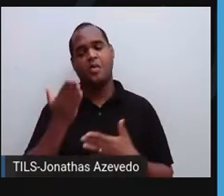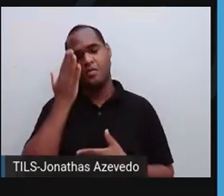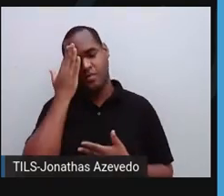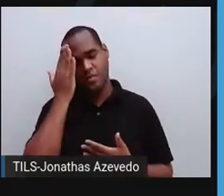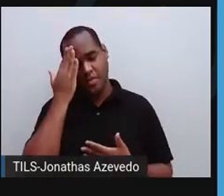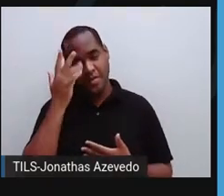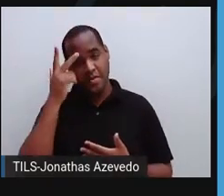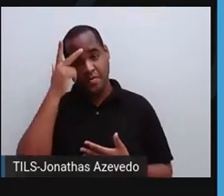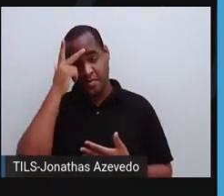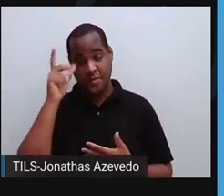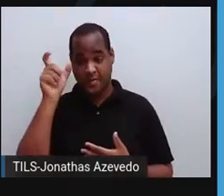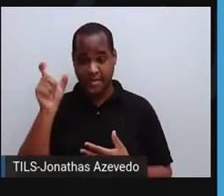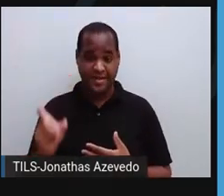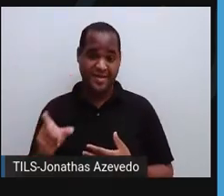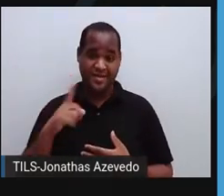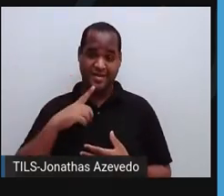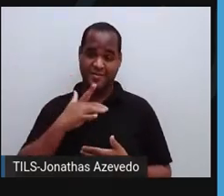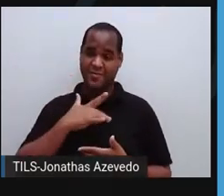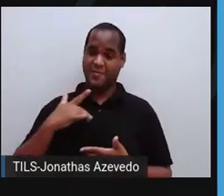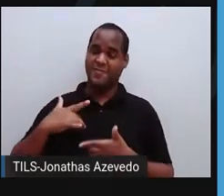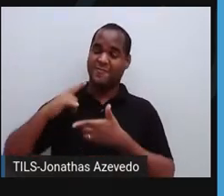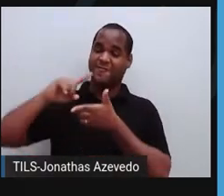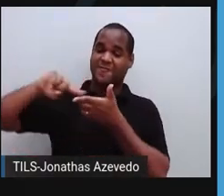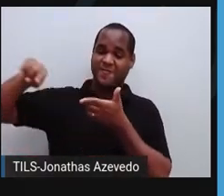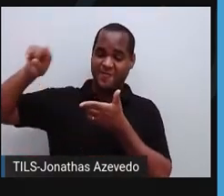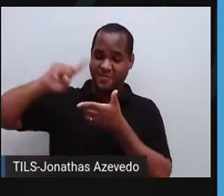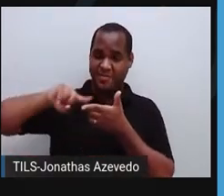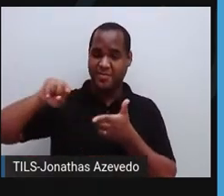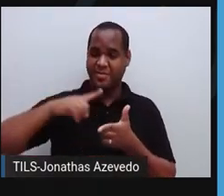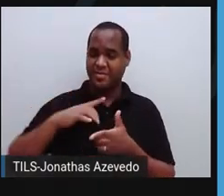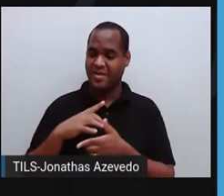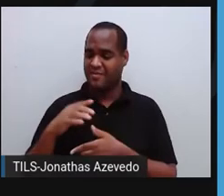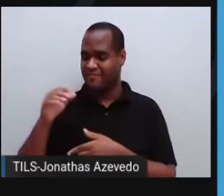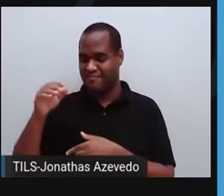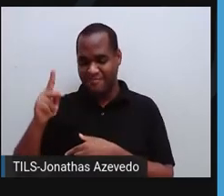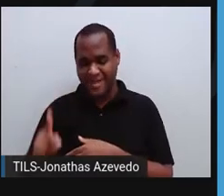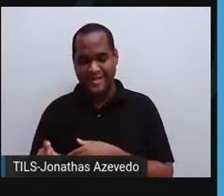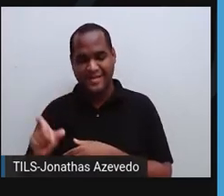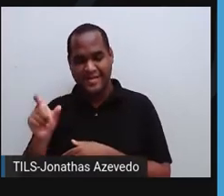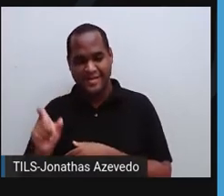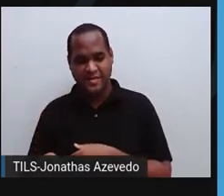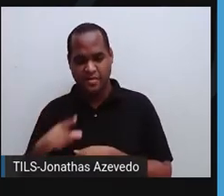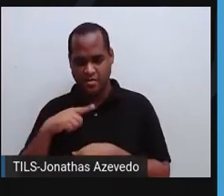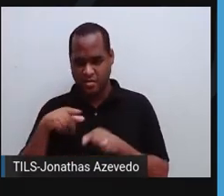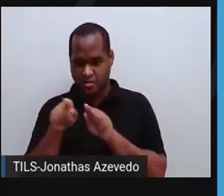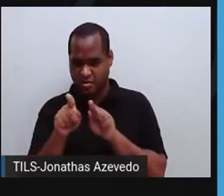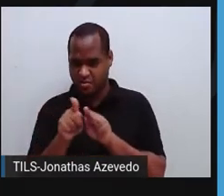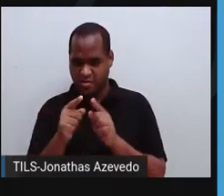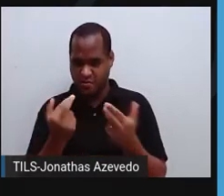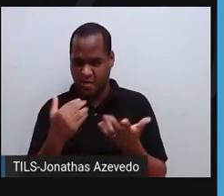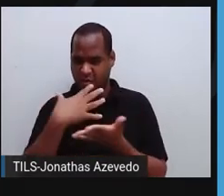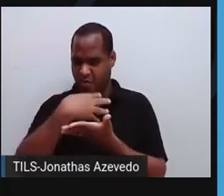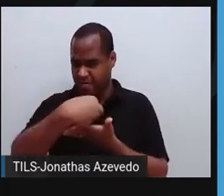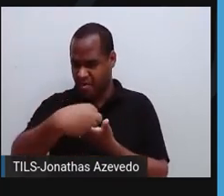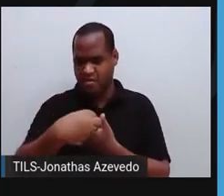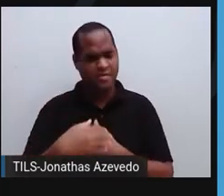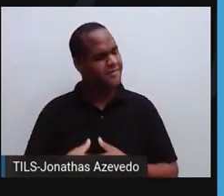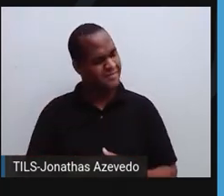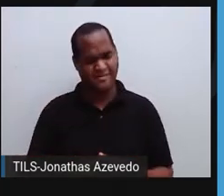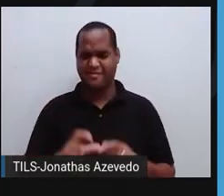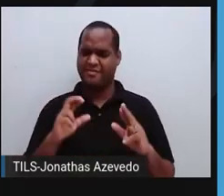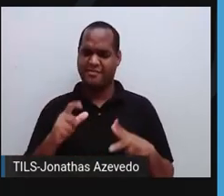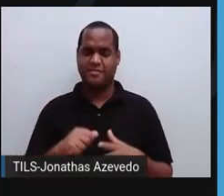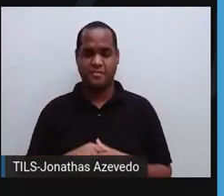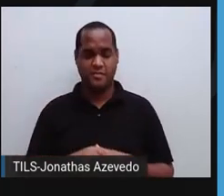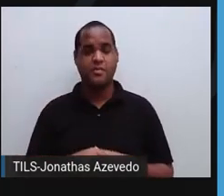pessoa que sofreu um problema de saúde, teve uma atrofia nas pernas, significa que os seus filhos terão também atrofia nas pernas? Não. Mas